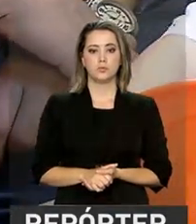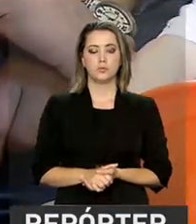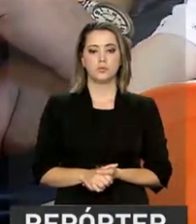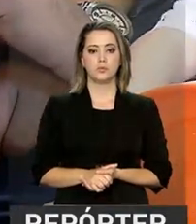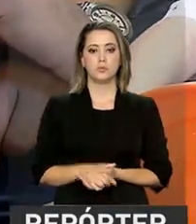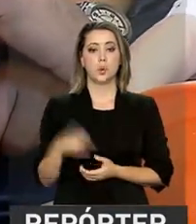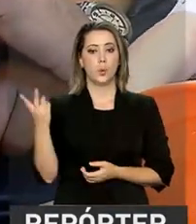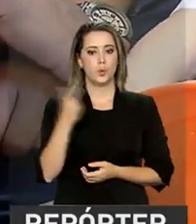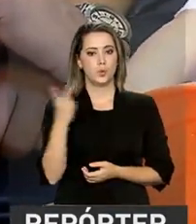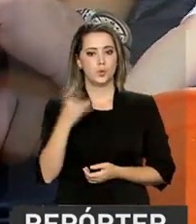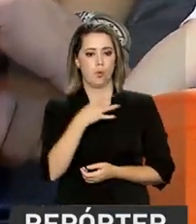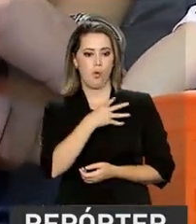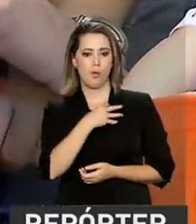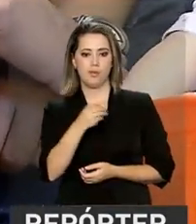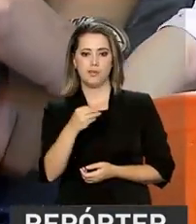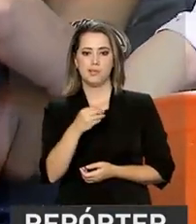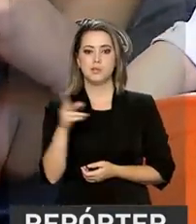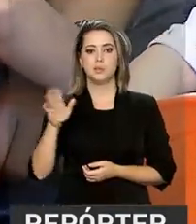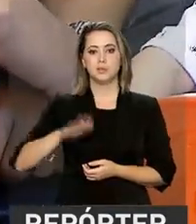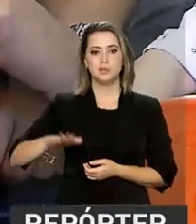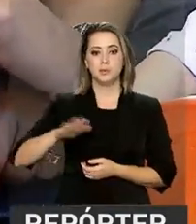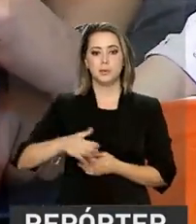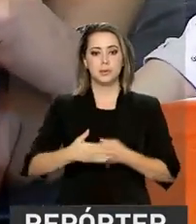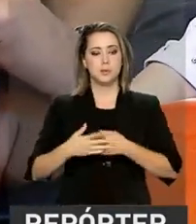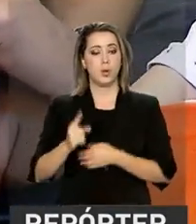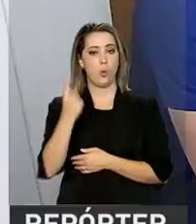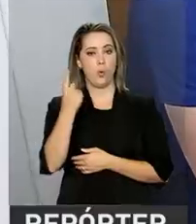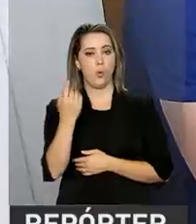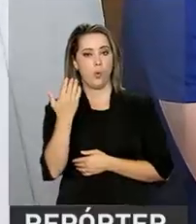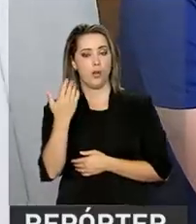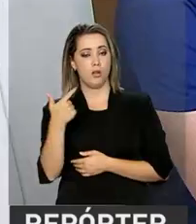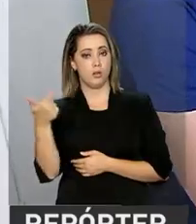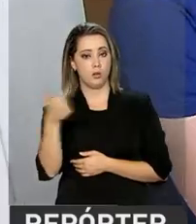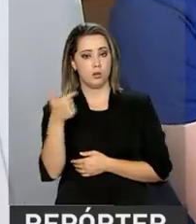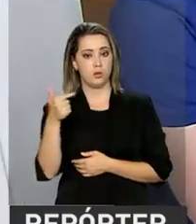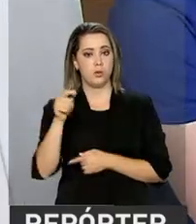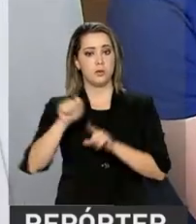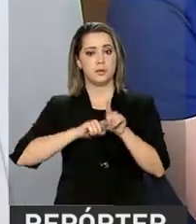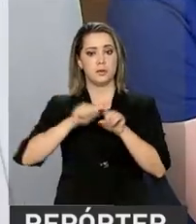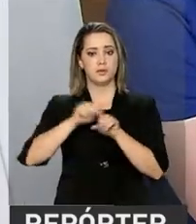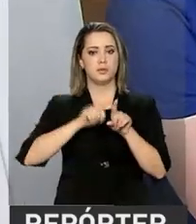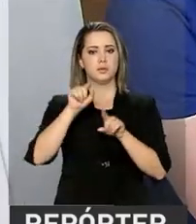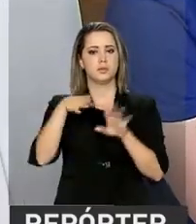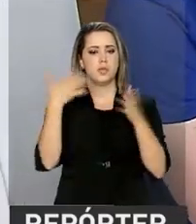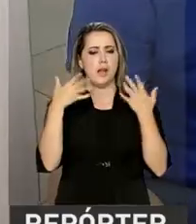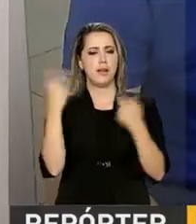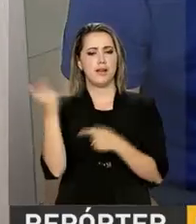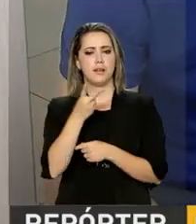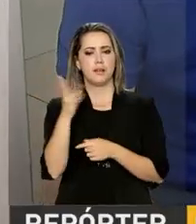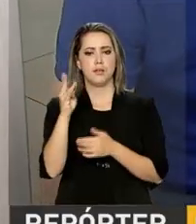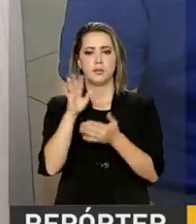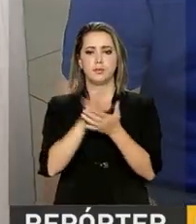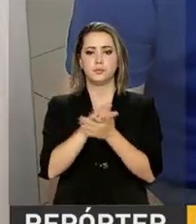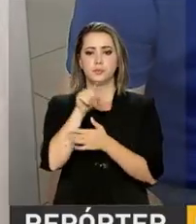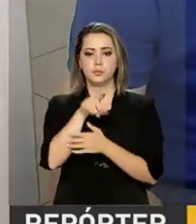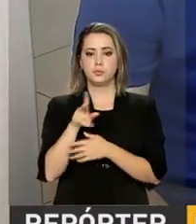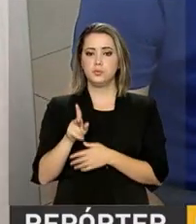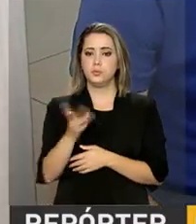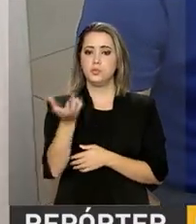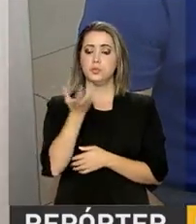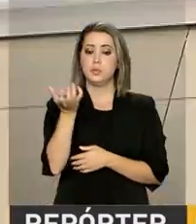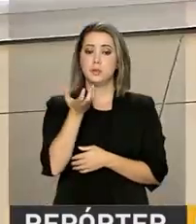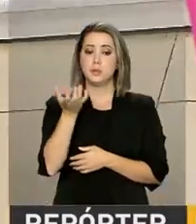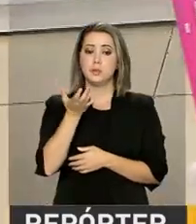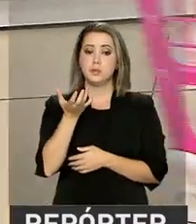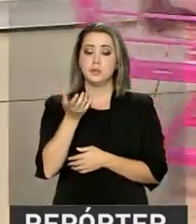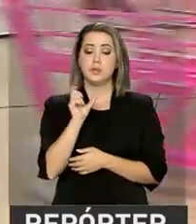os gêmeos Artur e Isabel tem 1 ano e 2 meses de idade e são a alegria da Eloí e do Leonardo o casal sempre quis ter